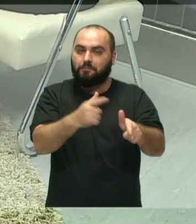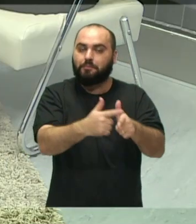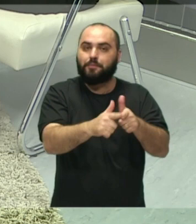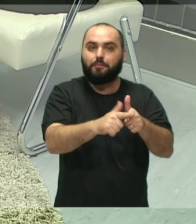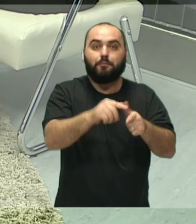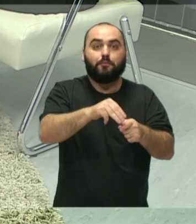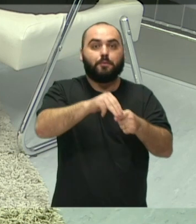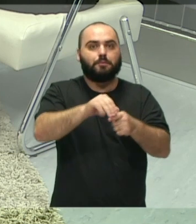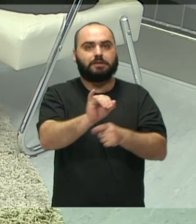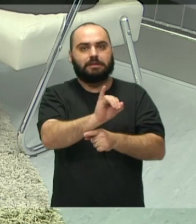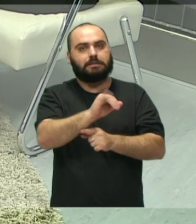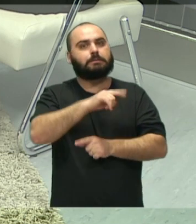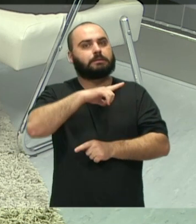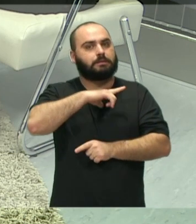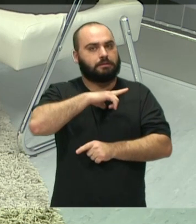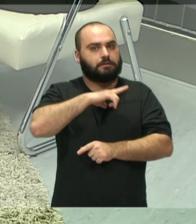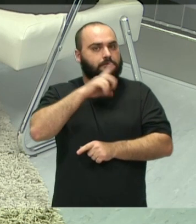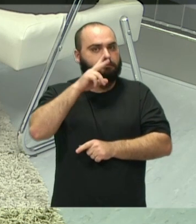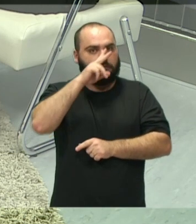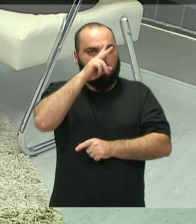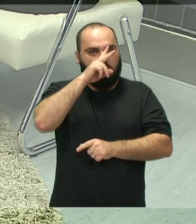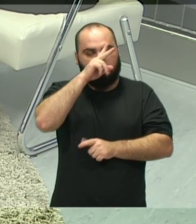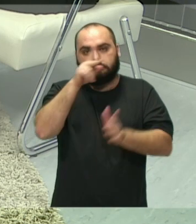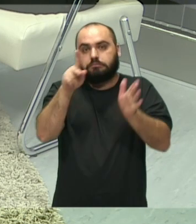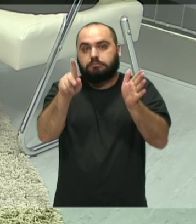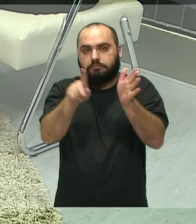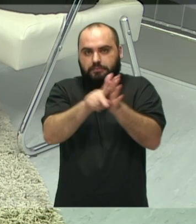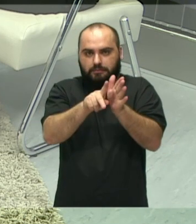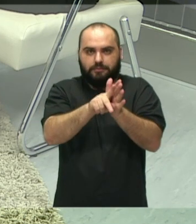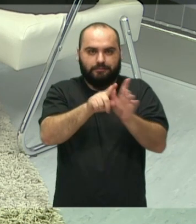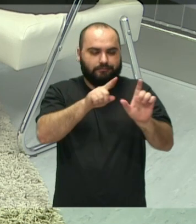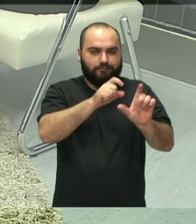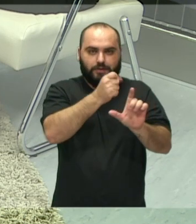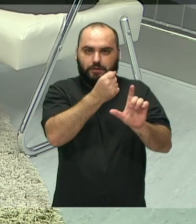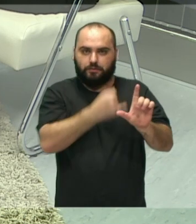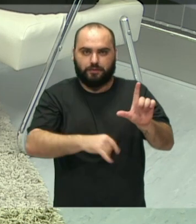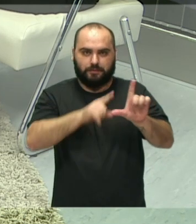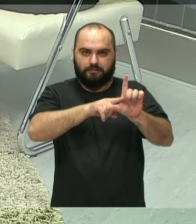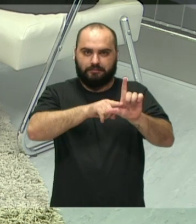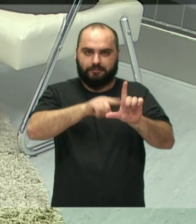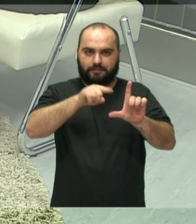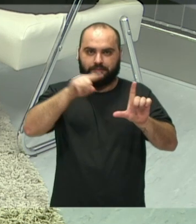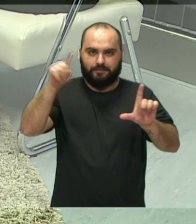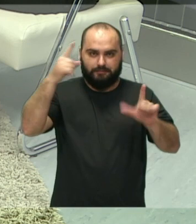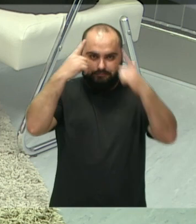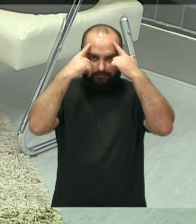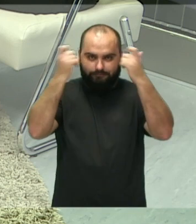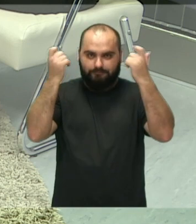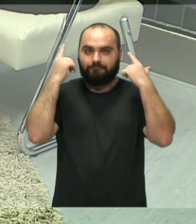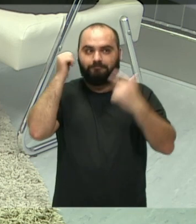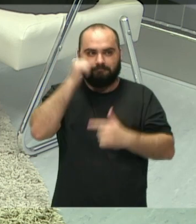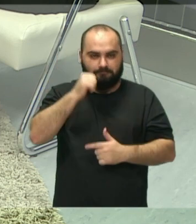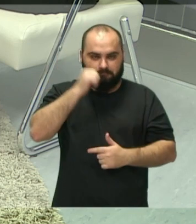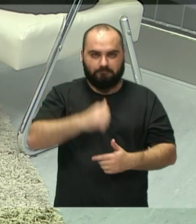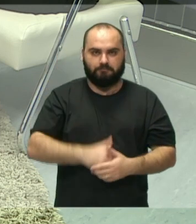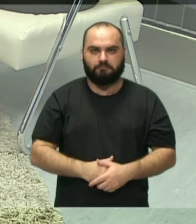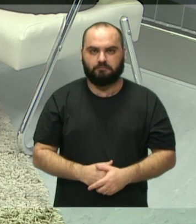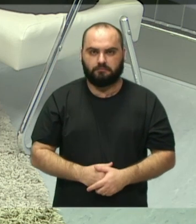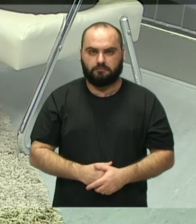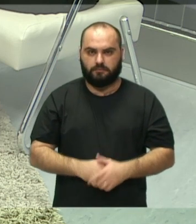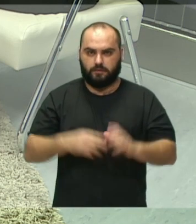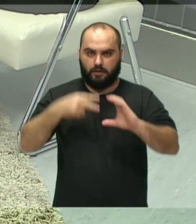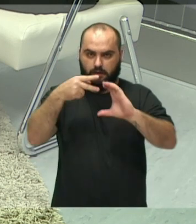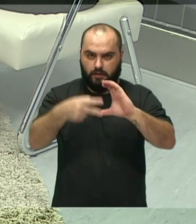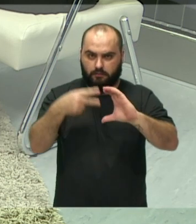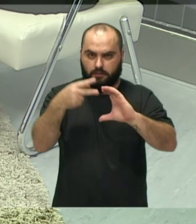Itajaí enfrenta com relação aos índices de violência contra a mulher. O que a senhora, agora tem uma conferência, a Câmara está